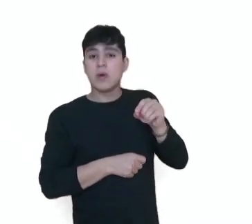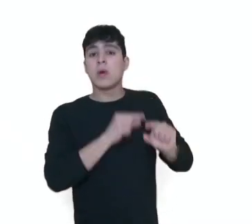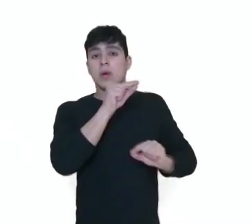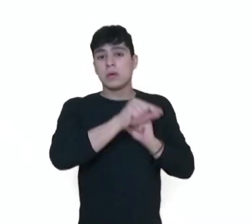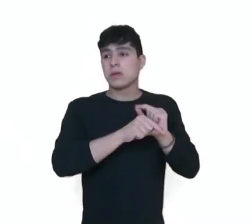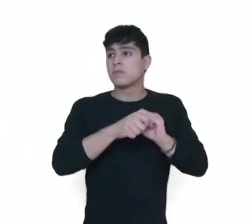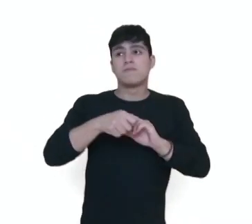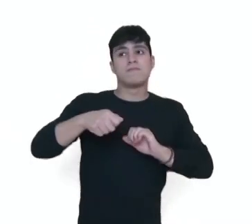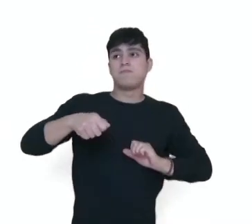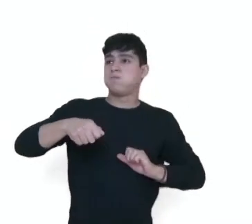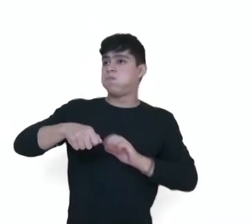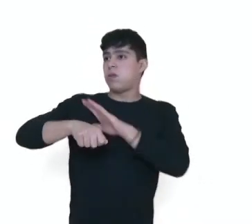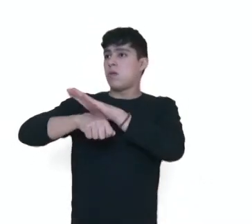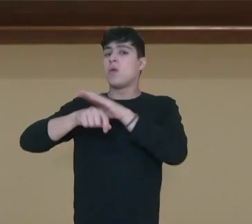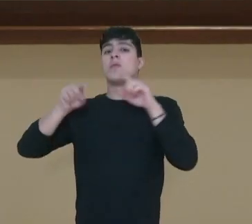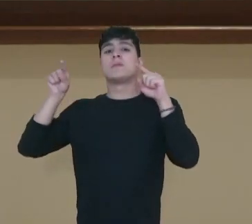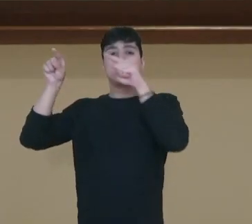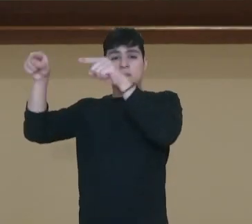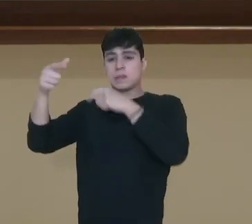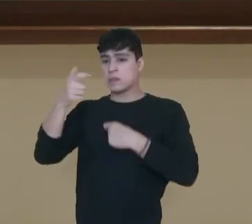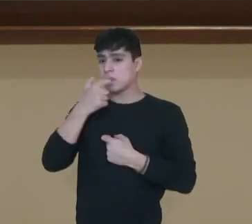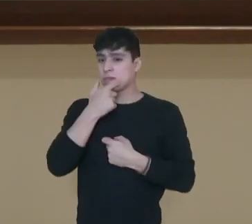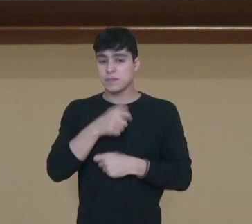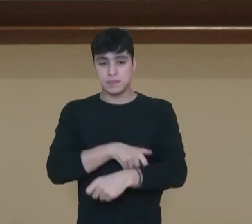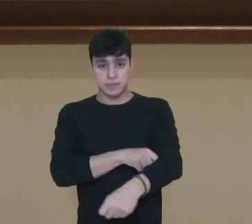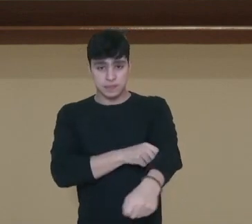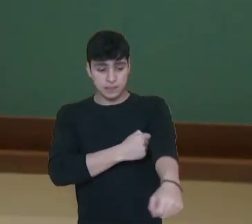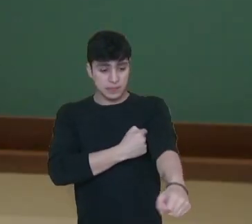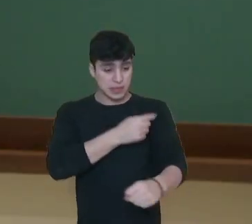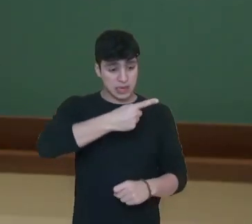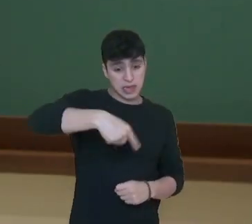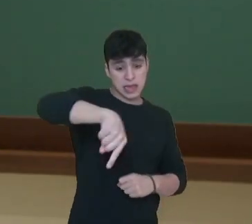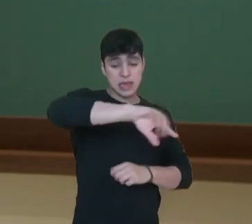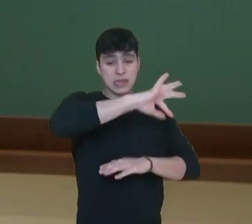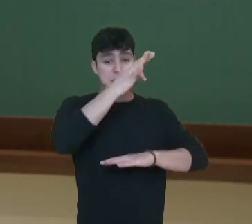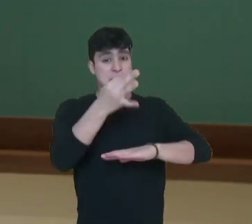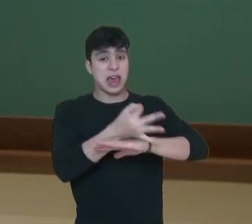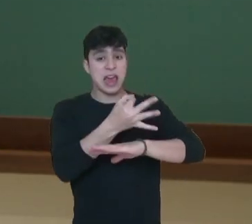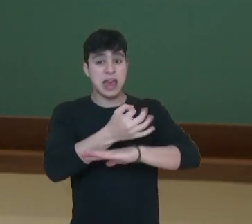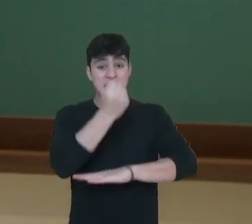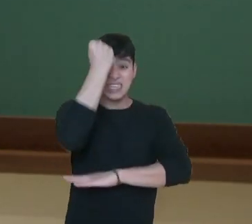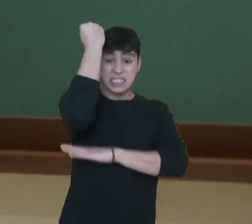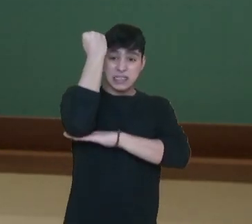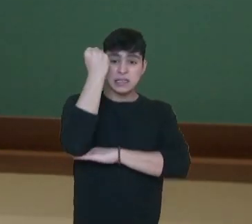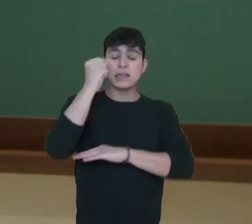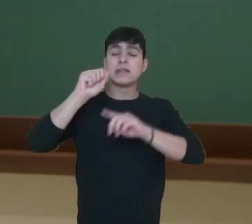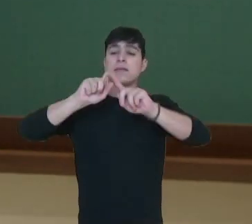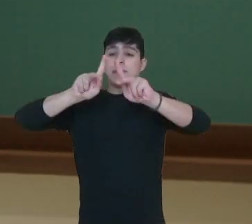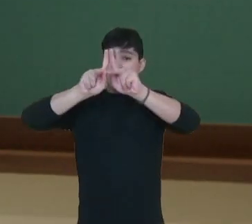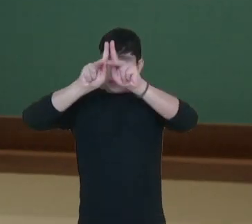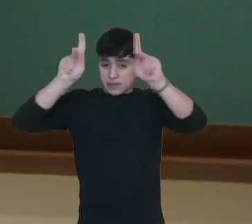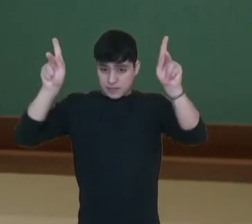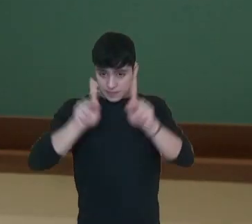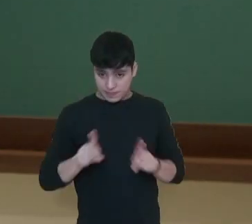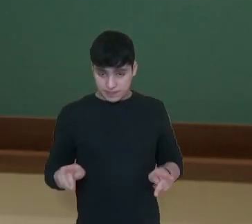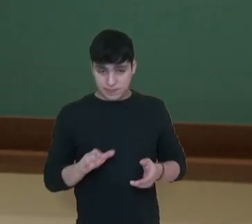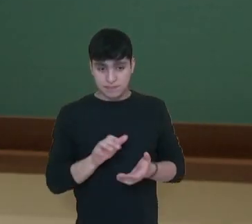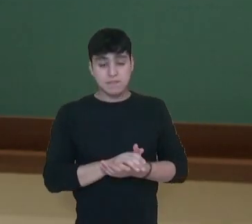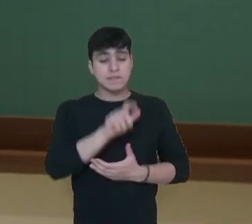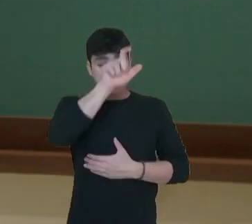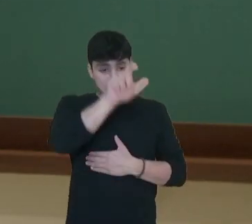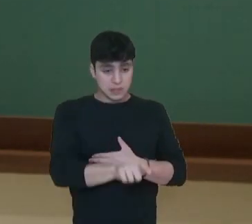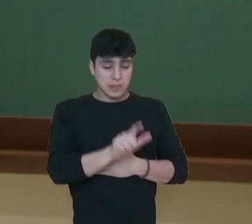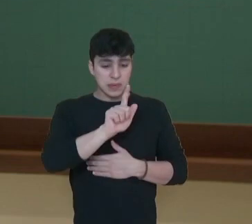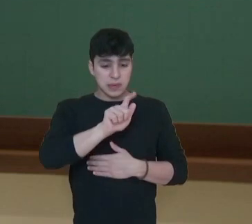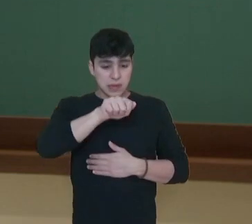ingleses, promovendo o que ele chamou de resistência pacífica. Mas quem é Mahatma Gandhi? Gandhi, ele